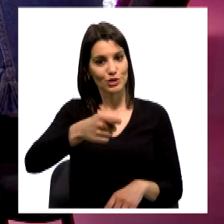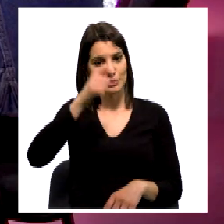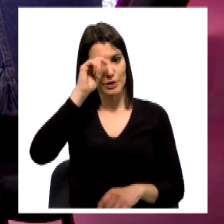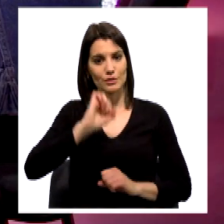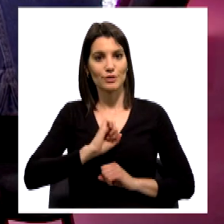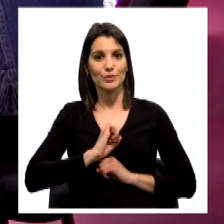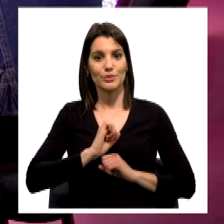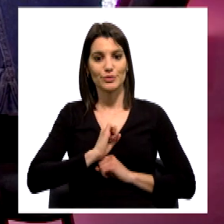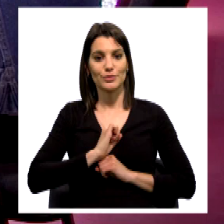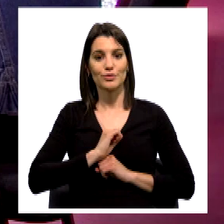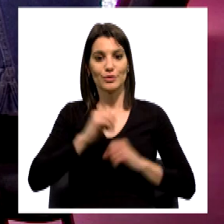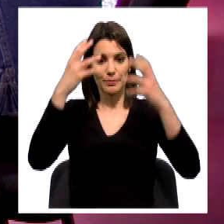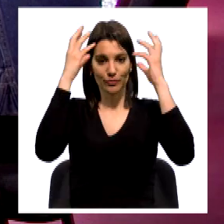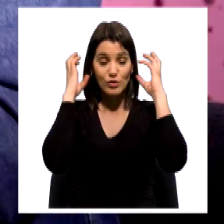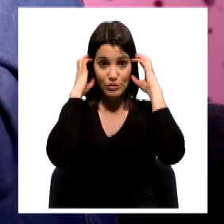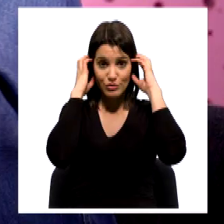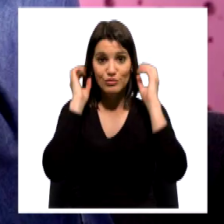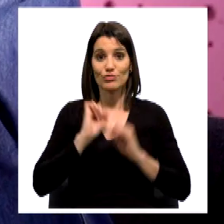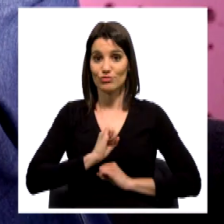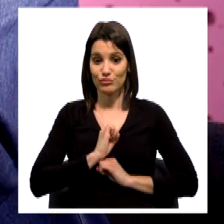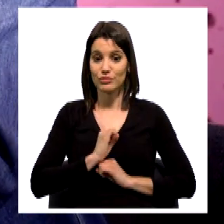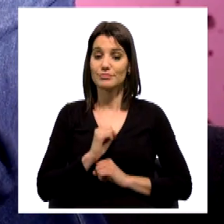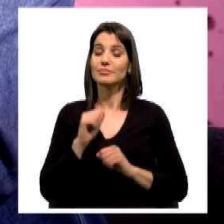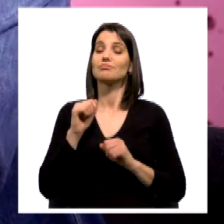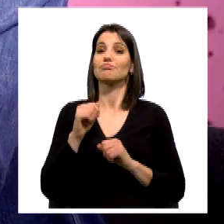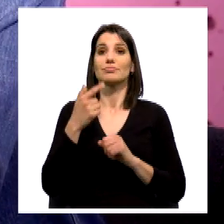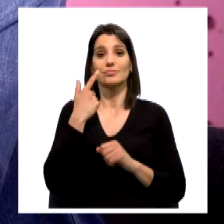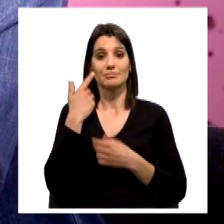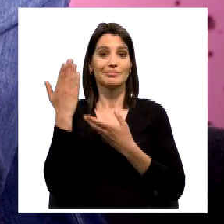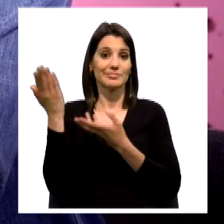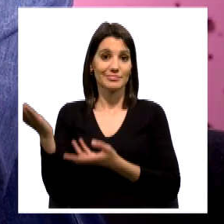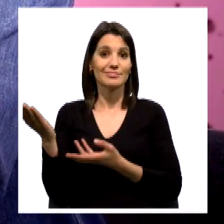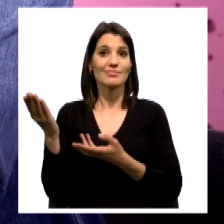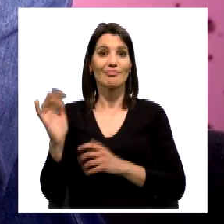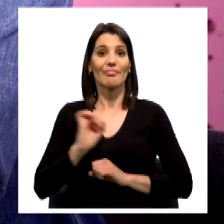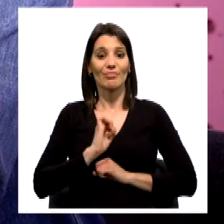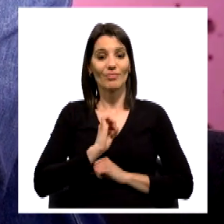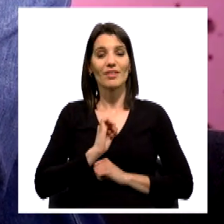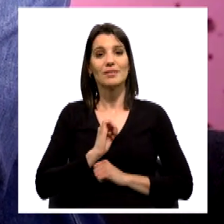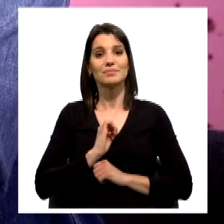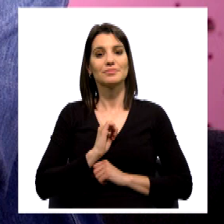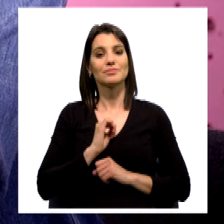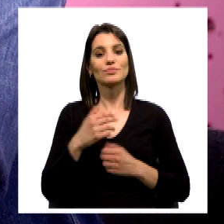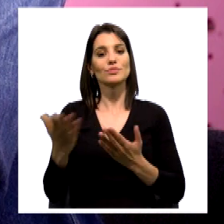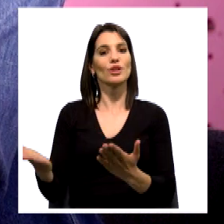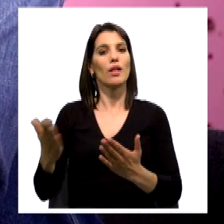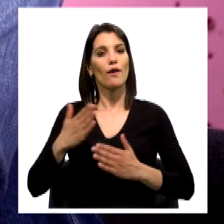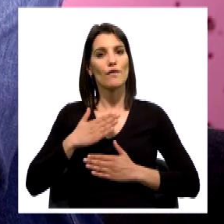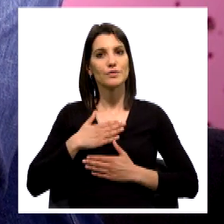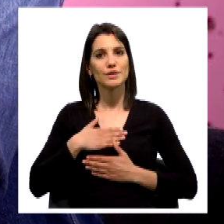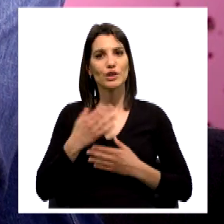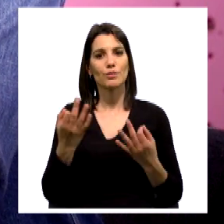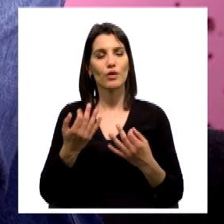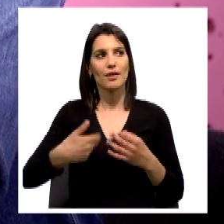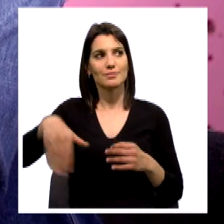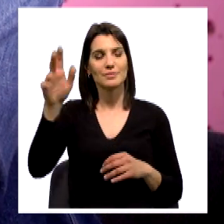e respeito pelos meus microfones, pelos meus auscultadores. E estes são os auscultadores que me